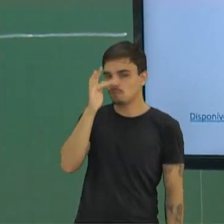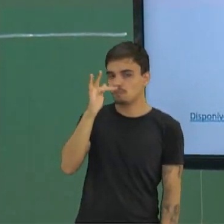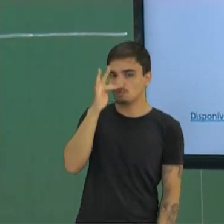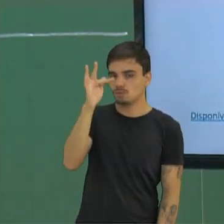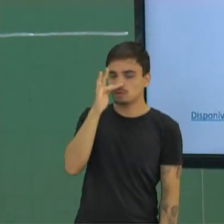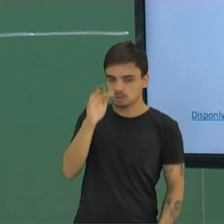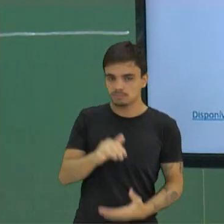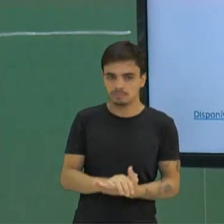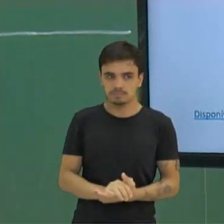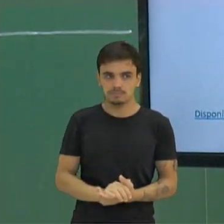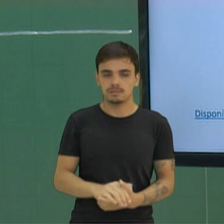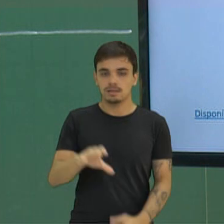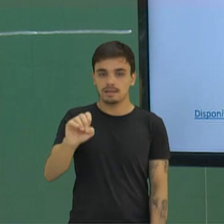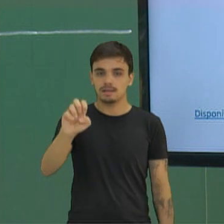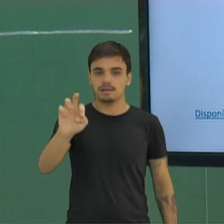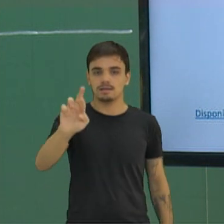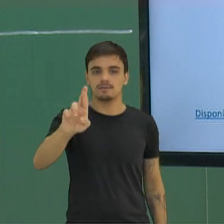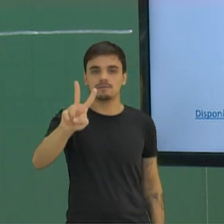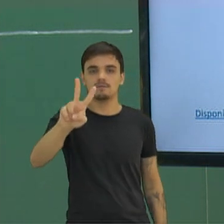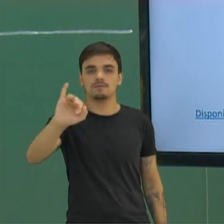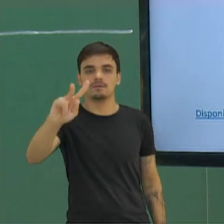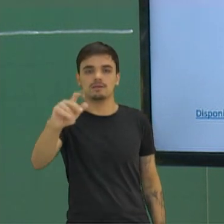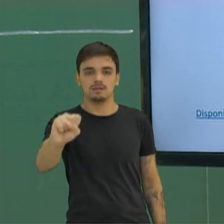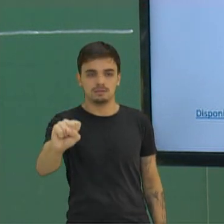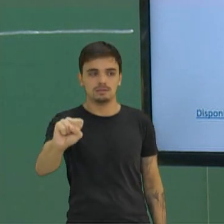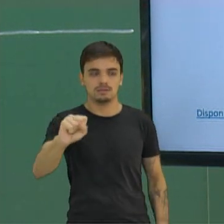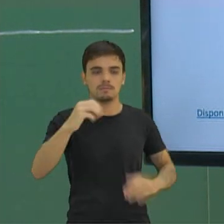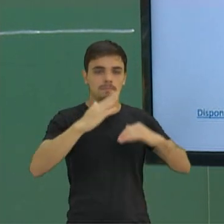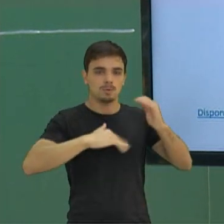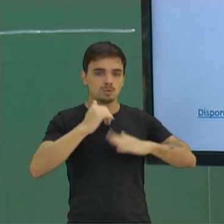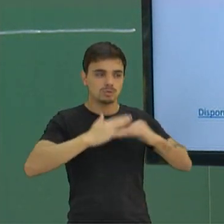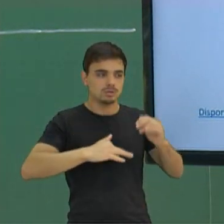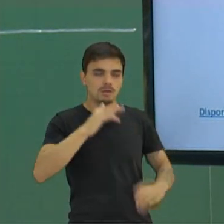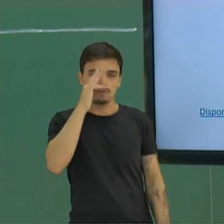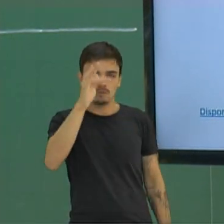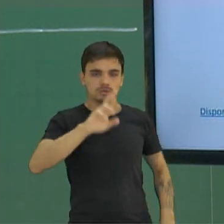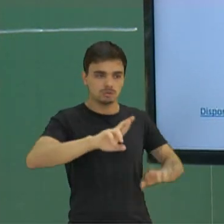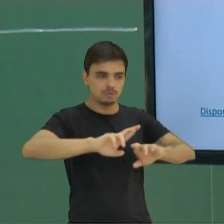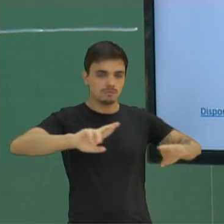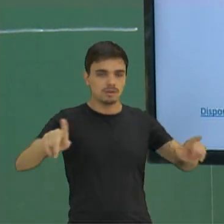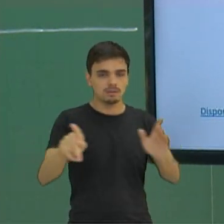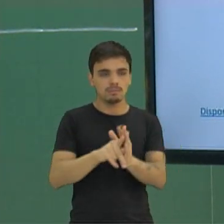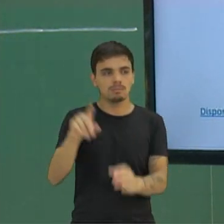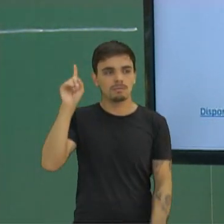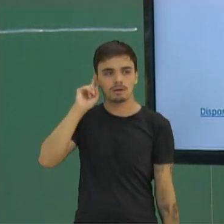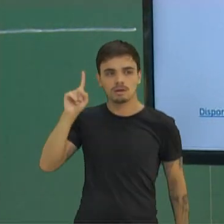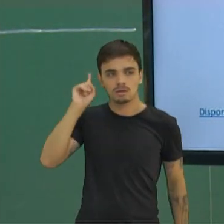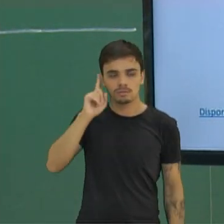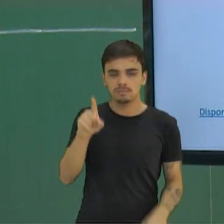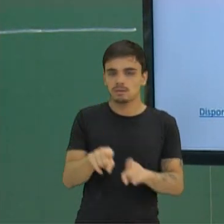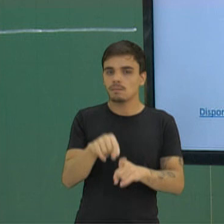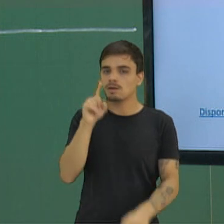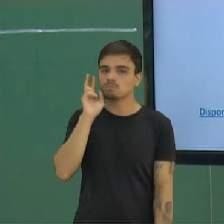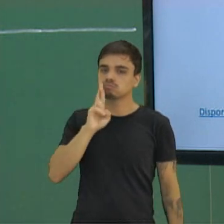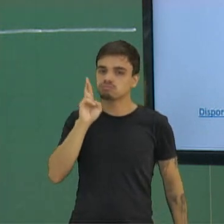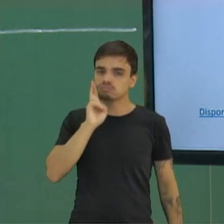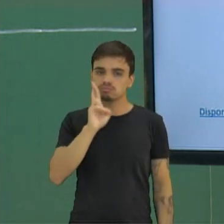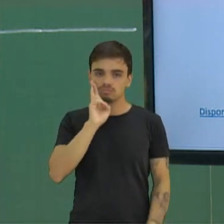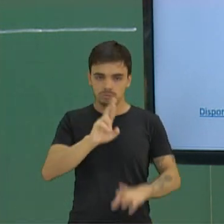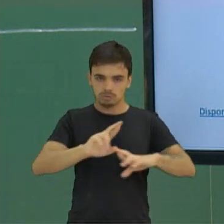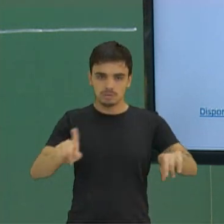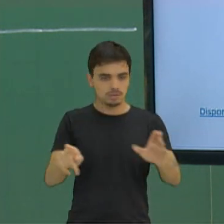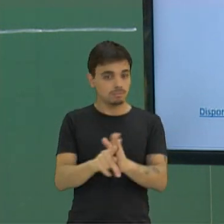de ervilhas que produzem flores diferentes flores brancas flores púrpuras